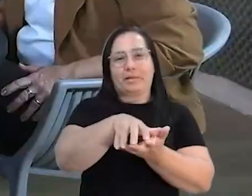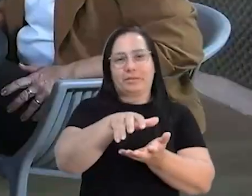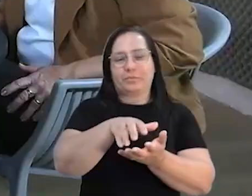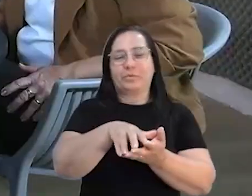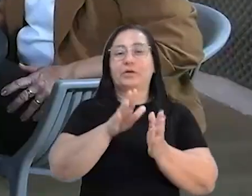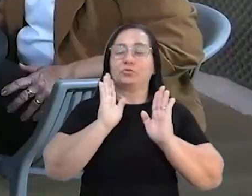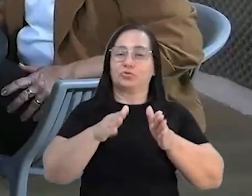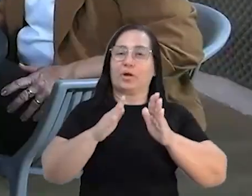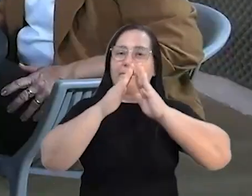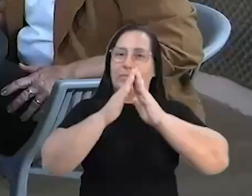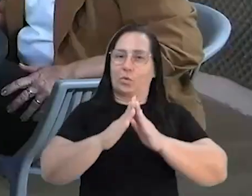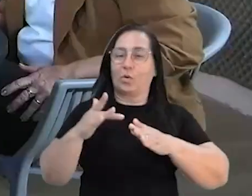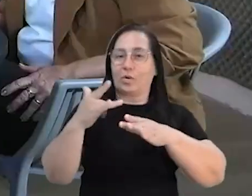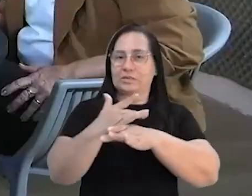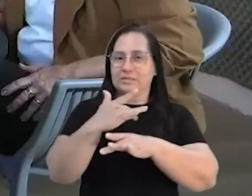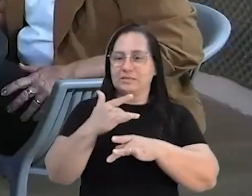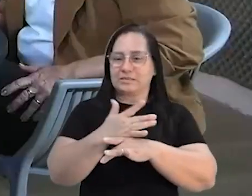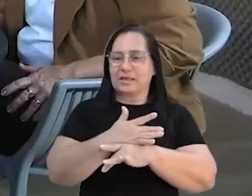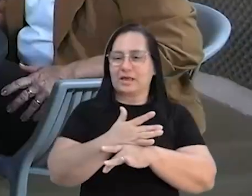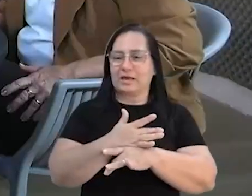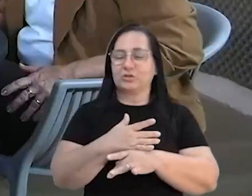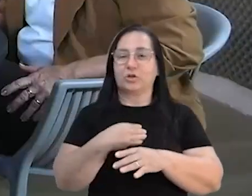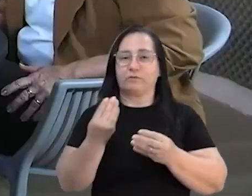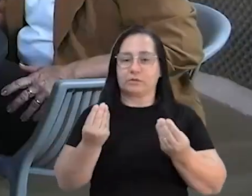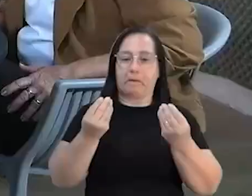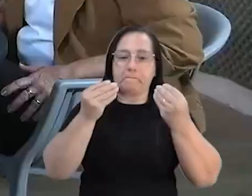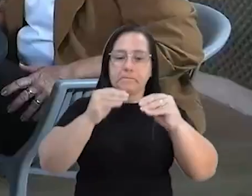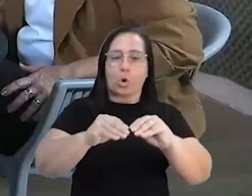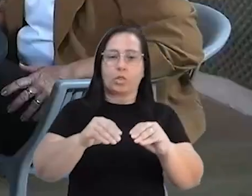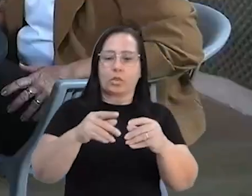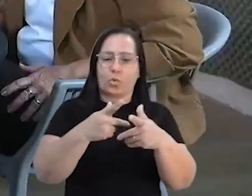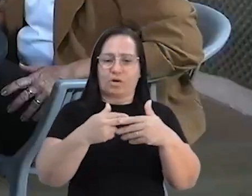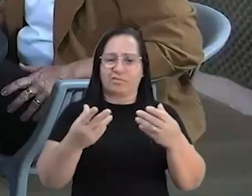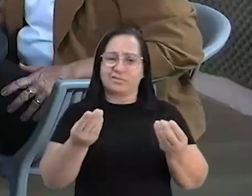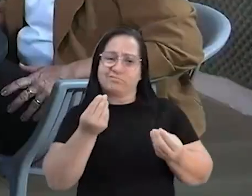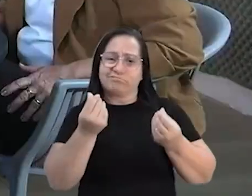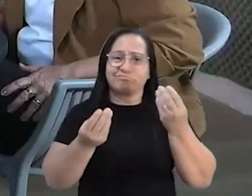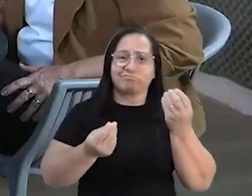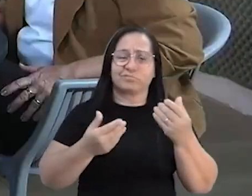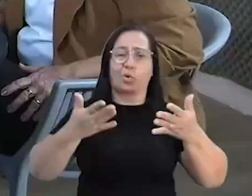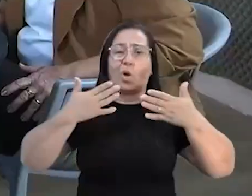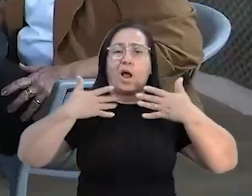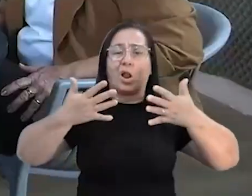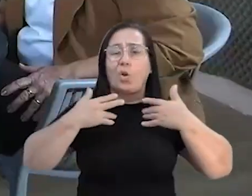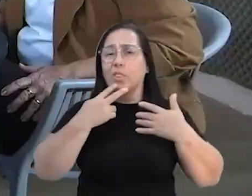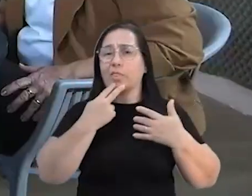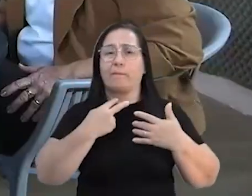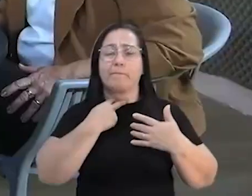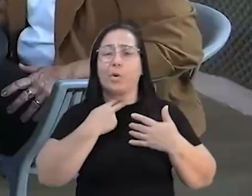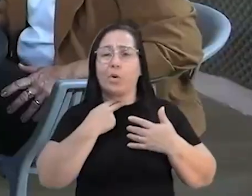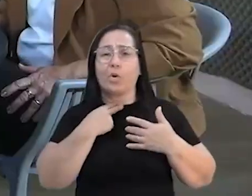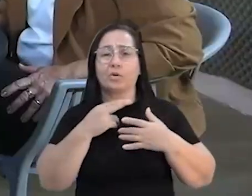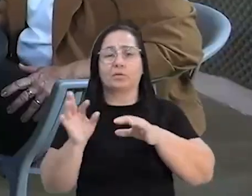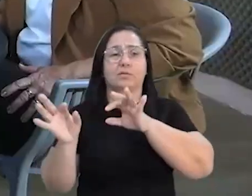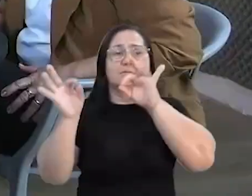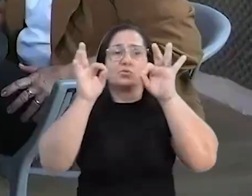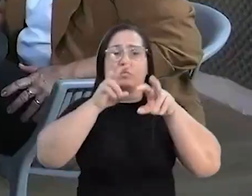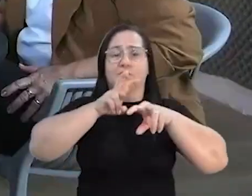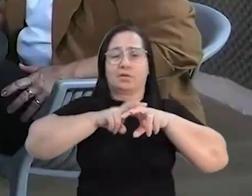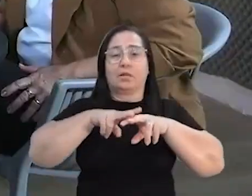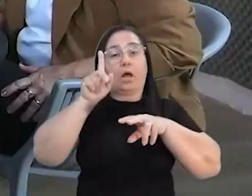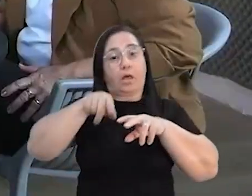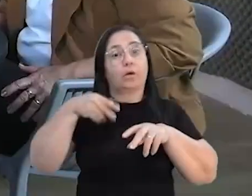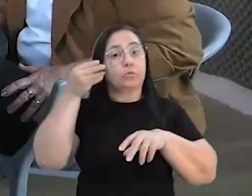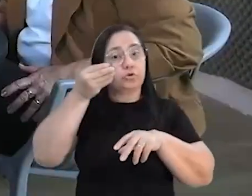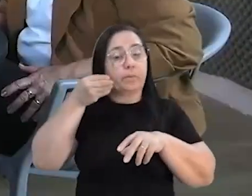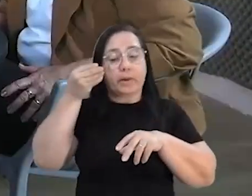morando numa cidade quente pra danado, aí você bota um negócio que vai ficar lá, o calor não pode nem assistir o seu filme. Que é a